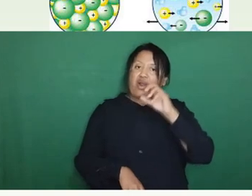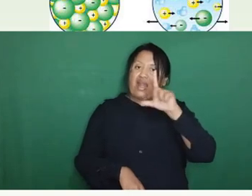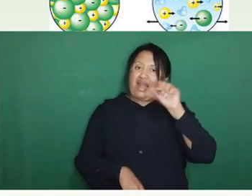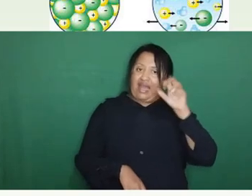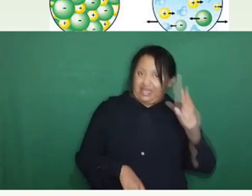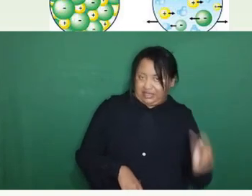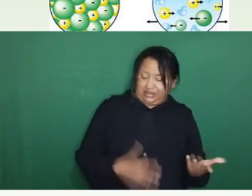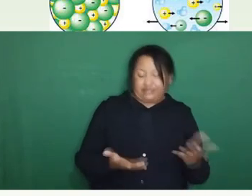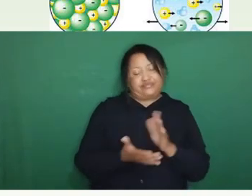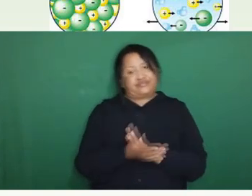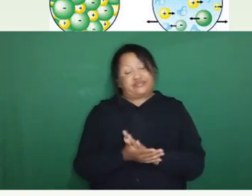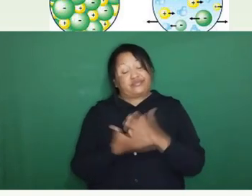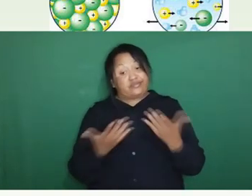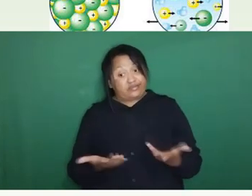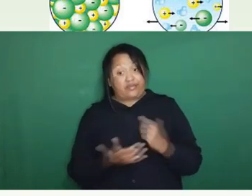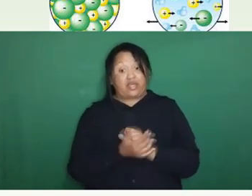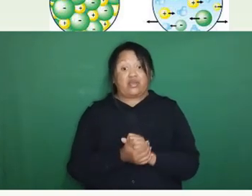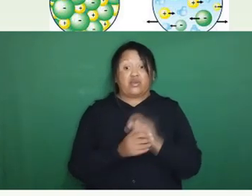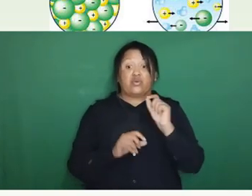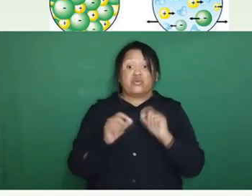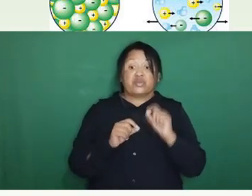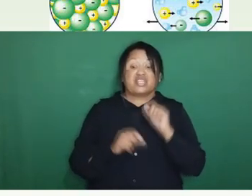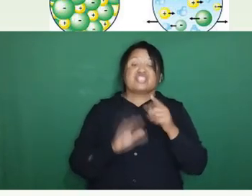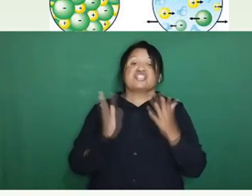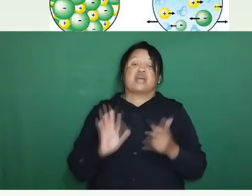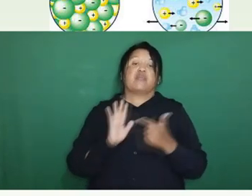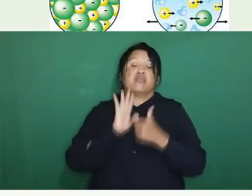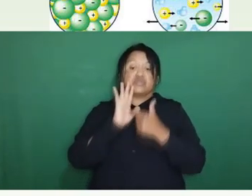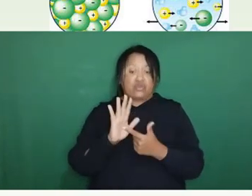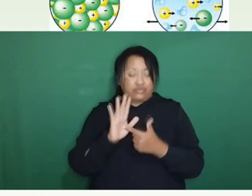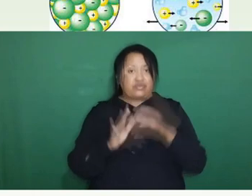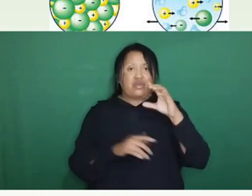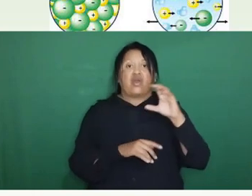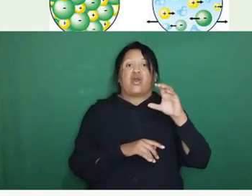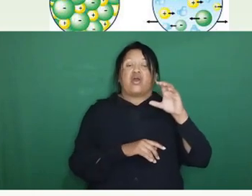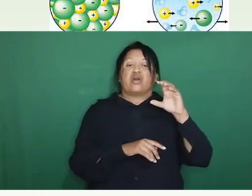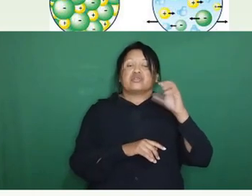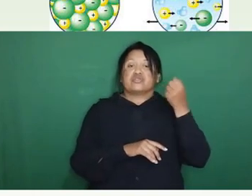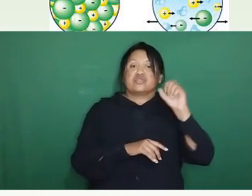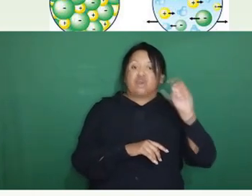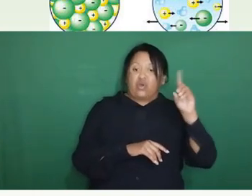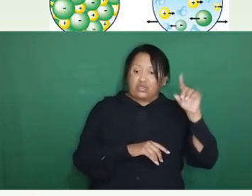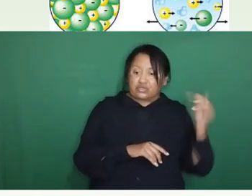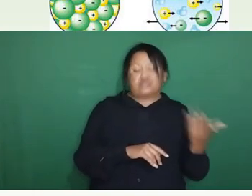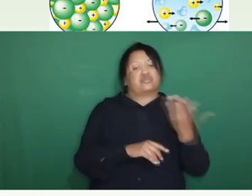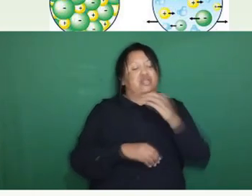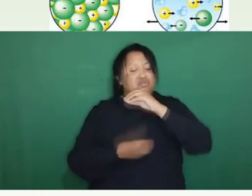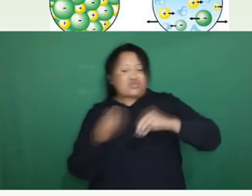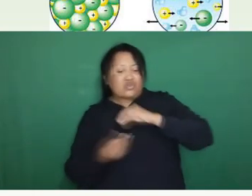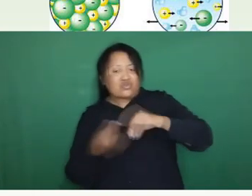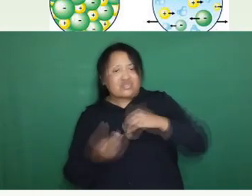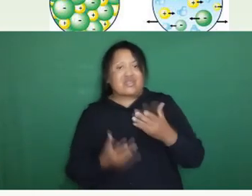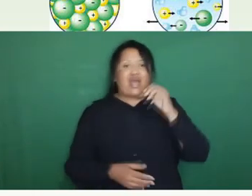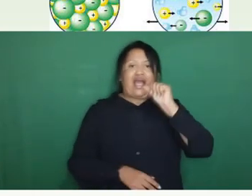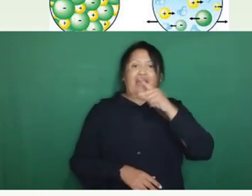Apolar certo então aqui a gente já mostrou o cloreto de sódio em solução aquosa Tá certo exatamente por conta